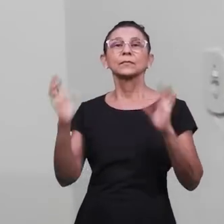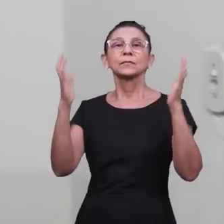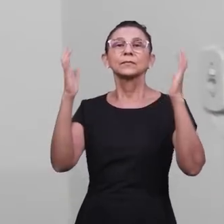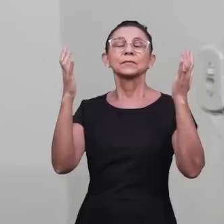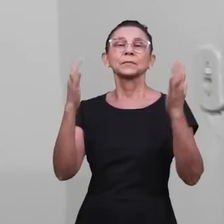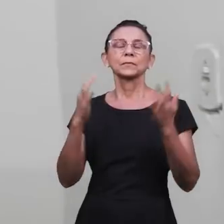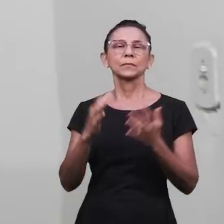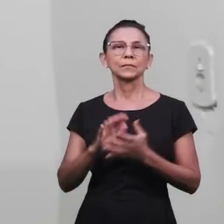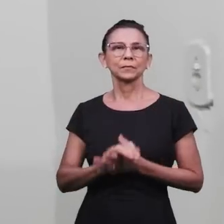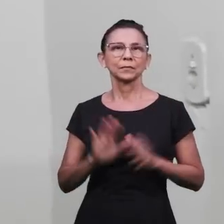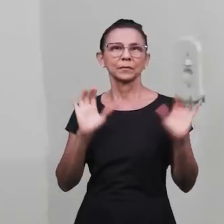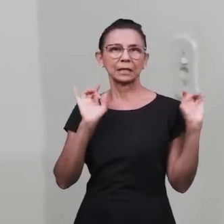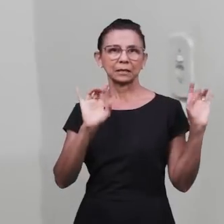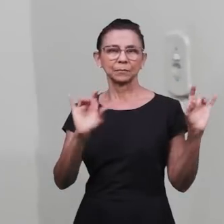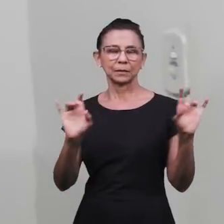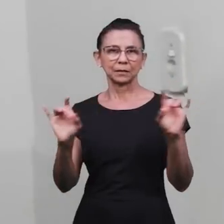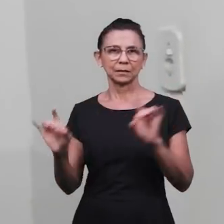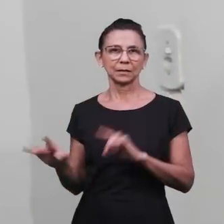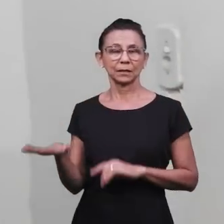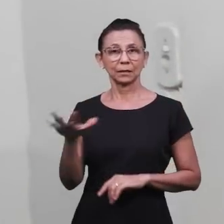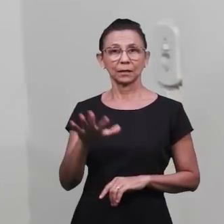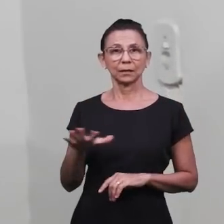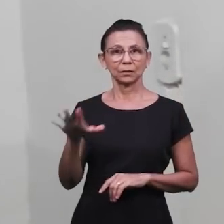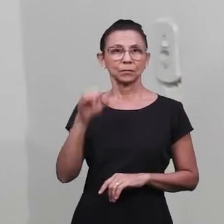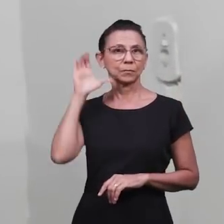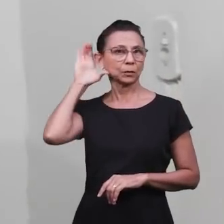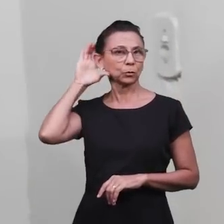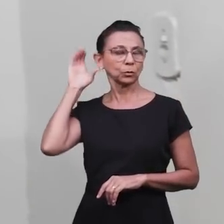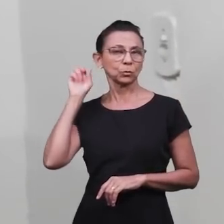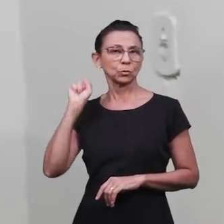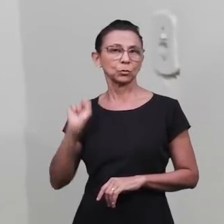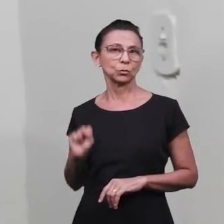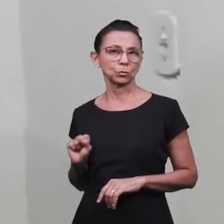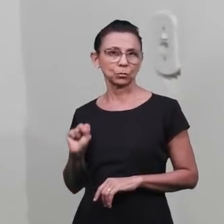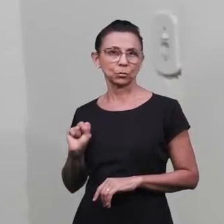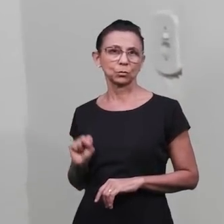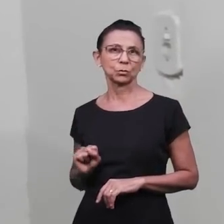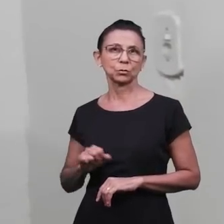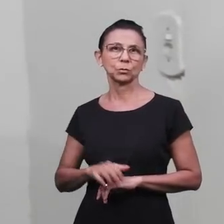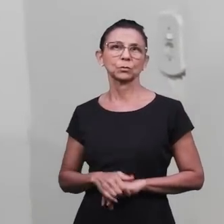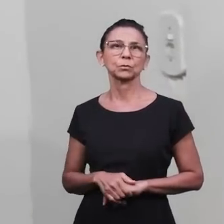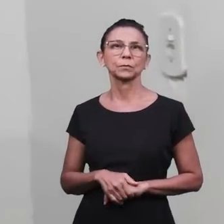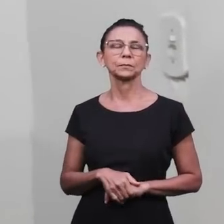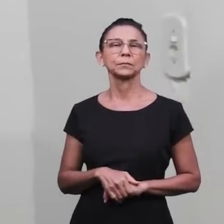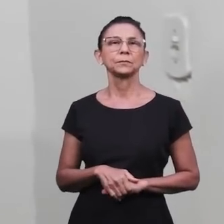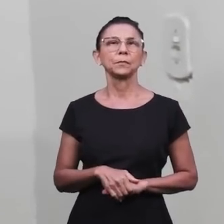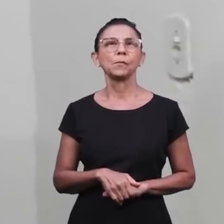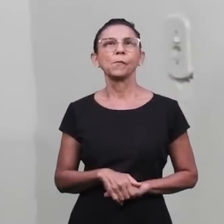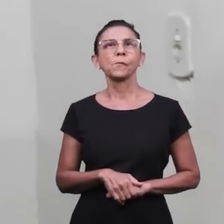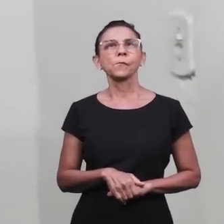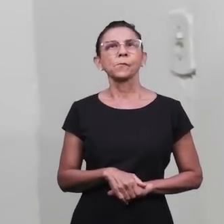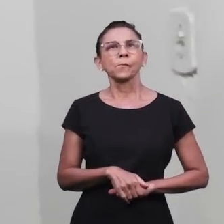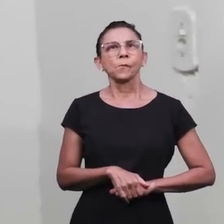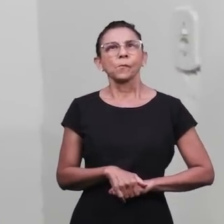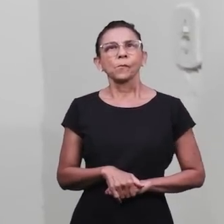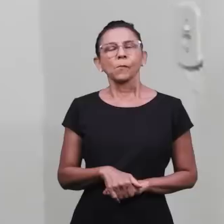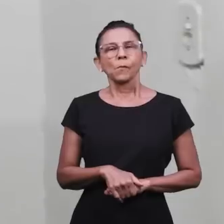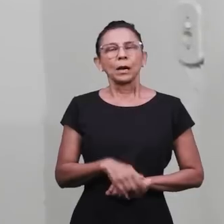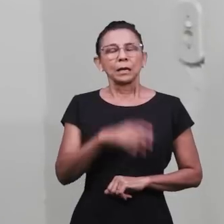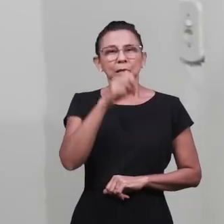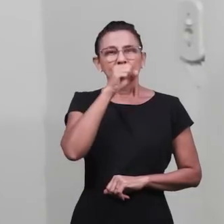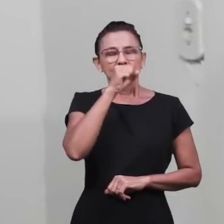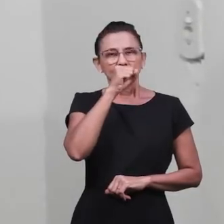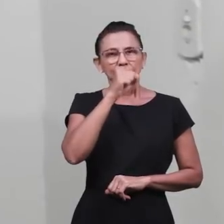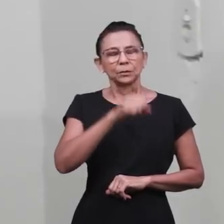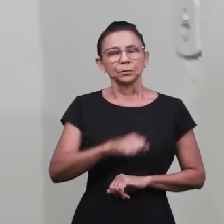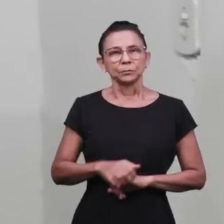eventos especiais, onde todos os irmãos da região do Mato Grosso do Sul puderam glorificar o Senhor pelas bênçãos recebidas. Neste